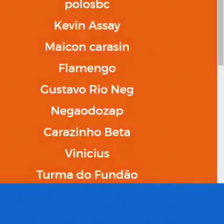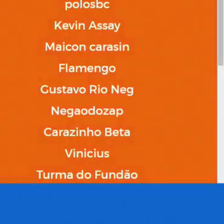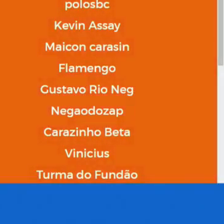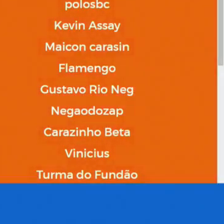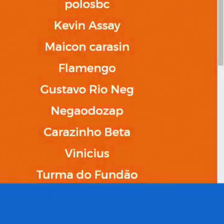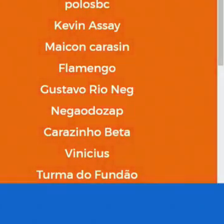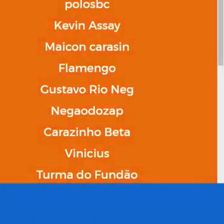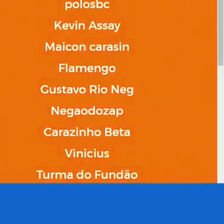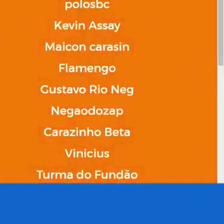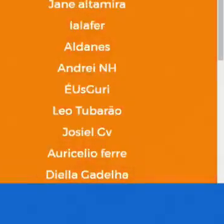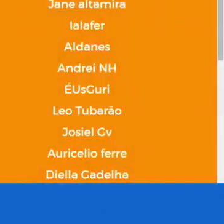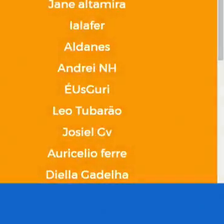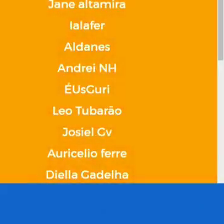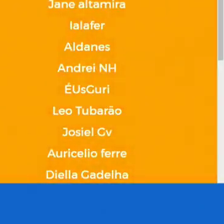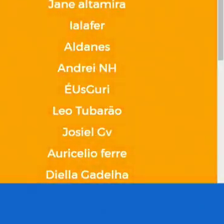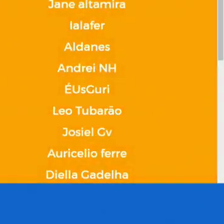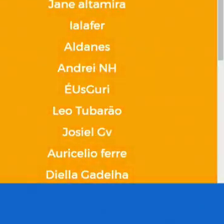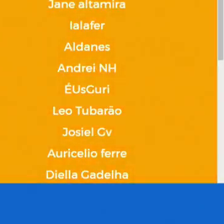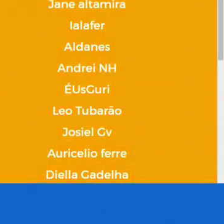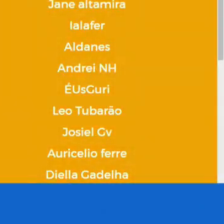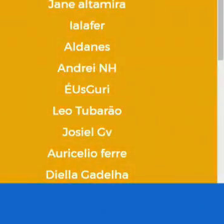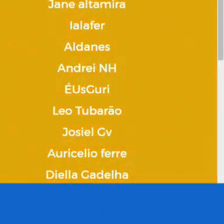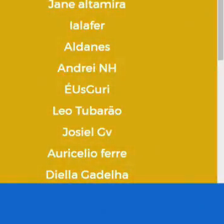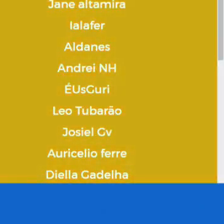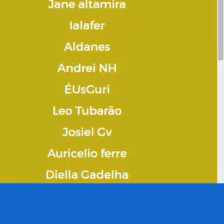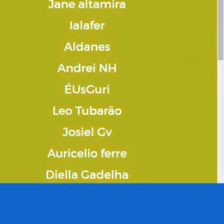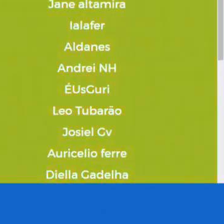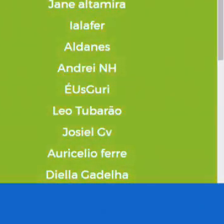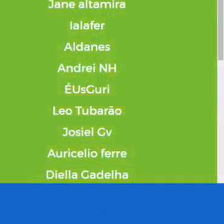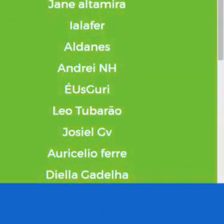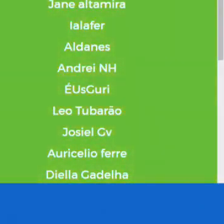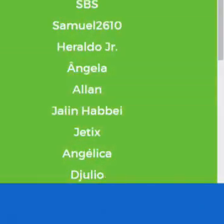Mais 1 minuto, pessoal, mais 1 minuto e aí eu vou começar, tá bom?